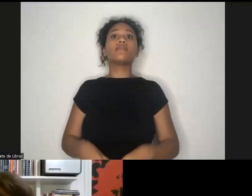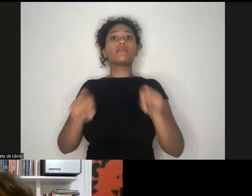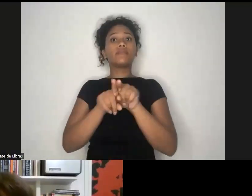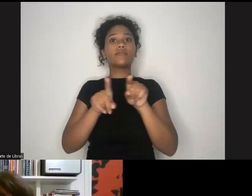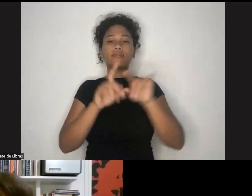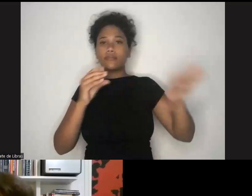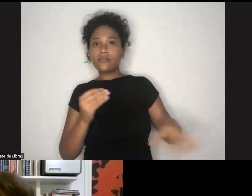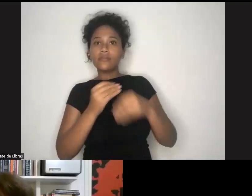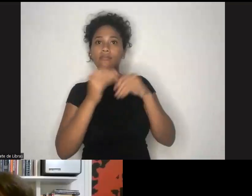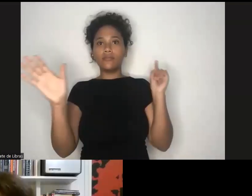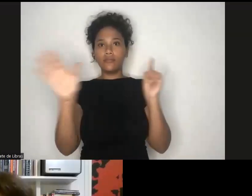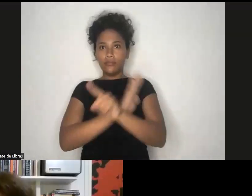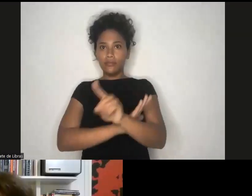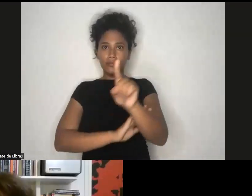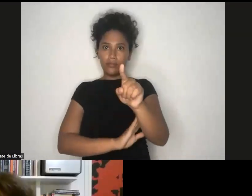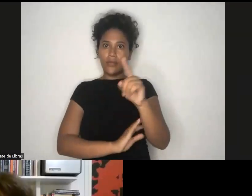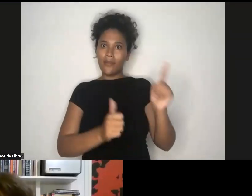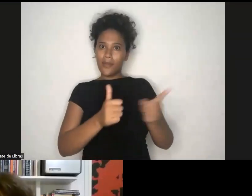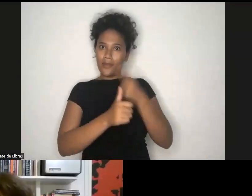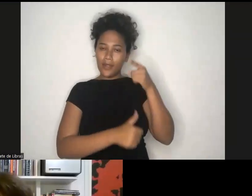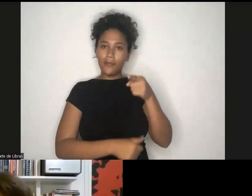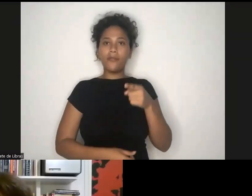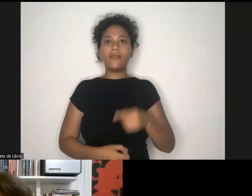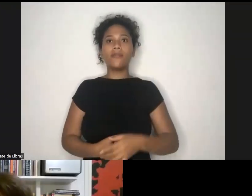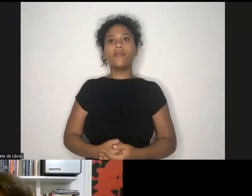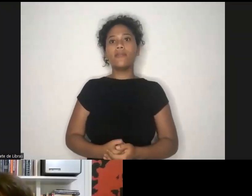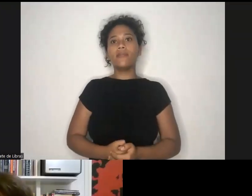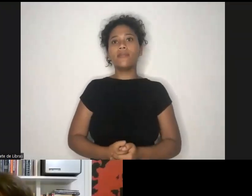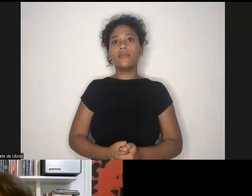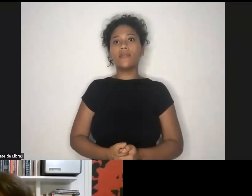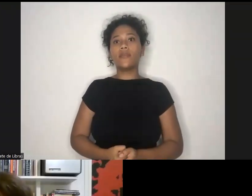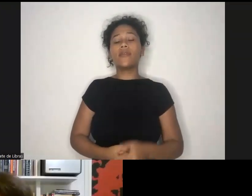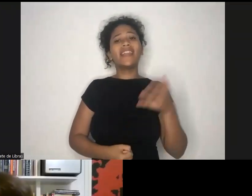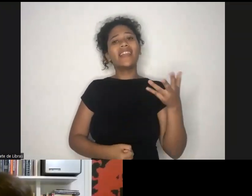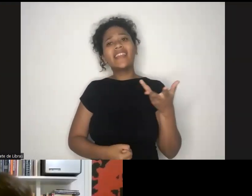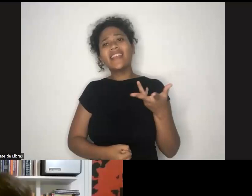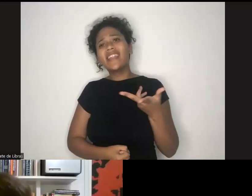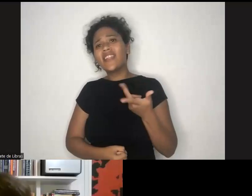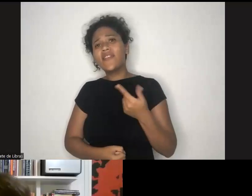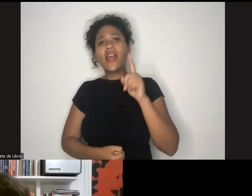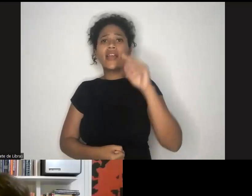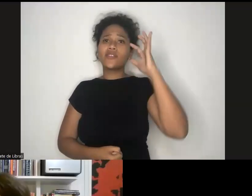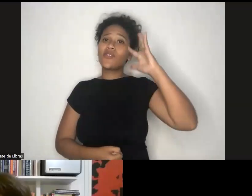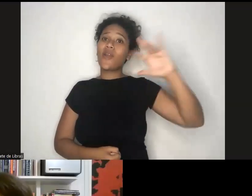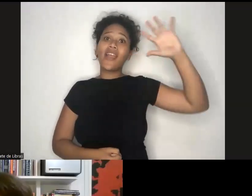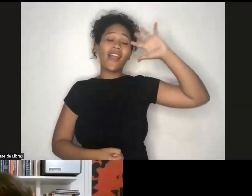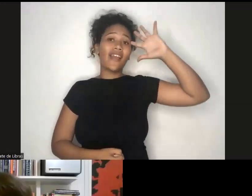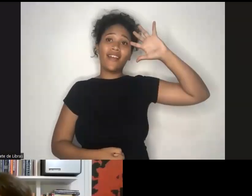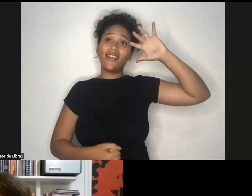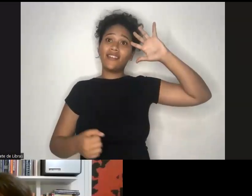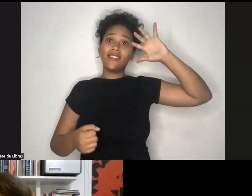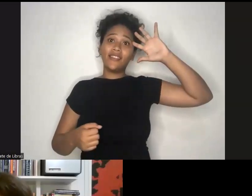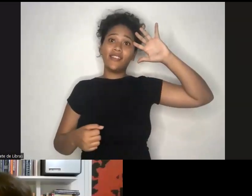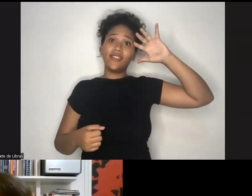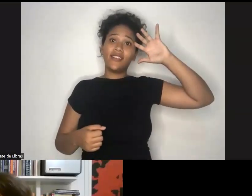pergunta que que foi a primeira que eu acho incrível é sonhar acordado é tipo assim um